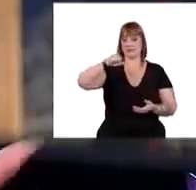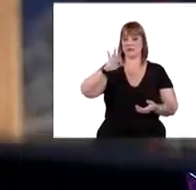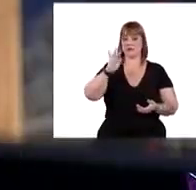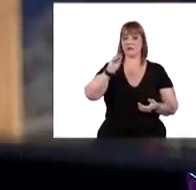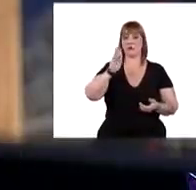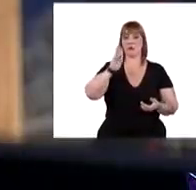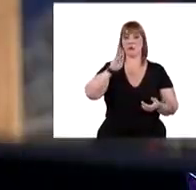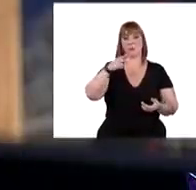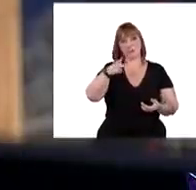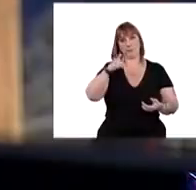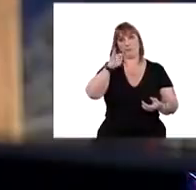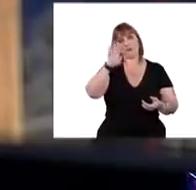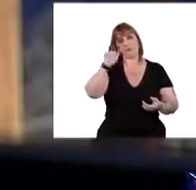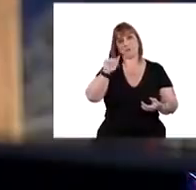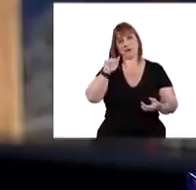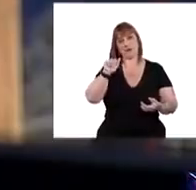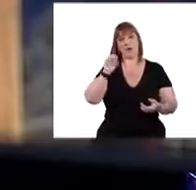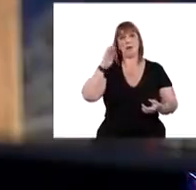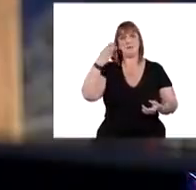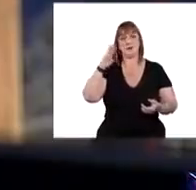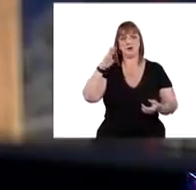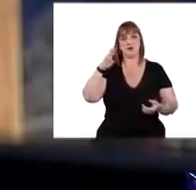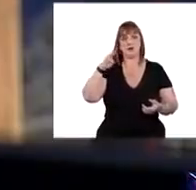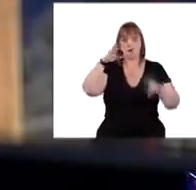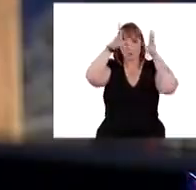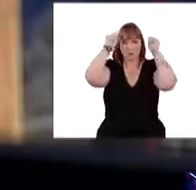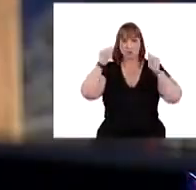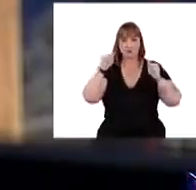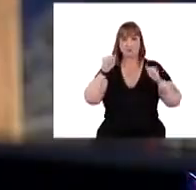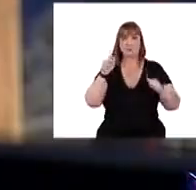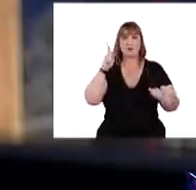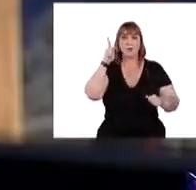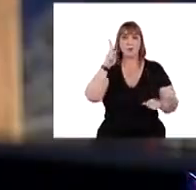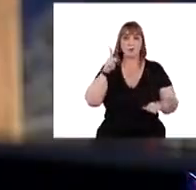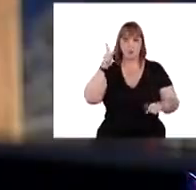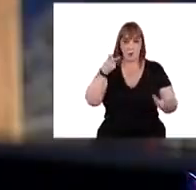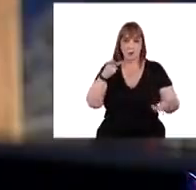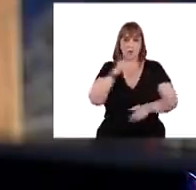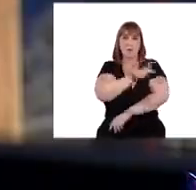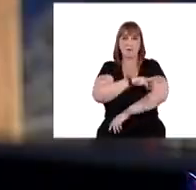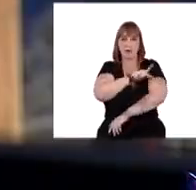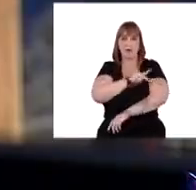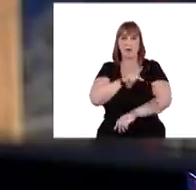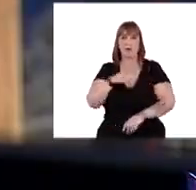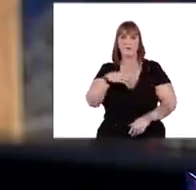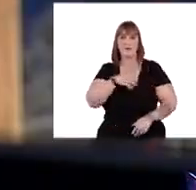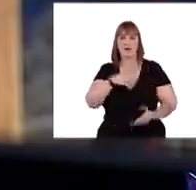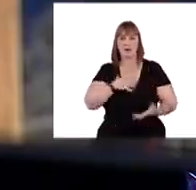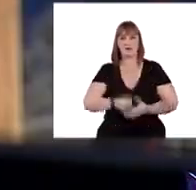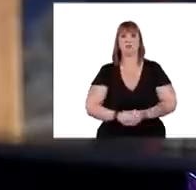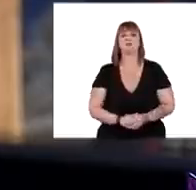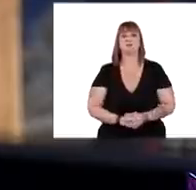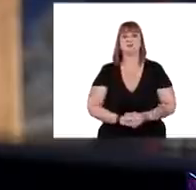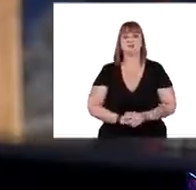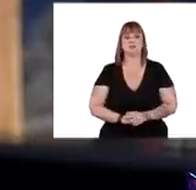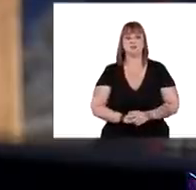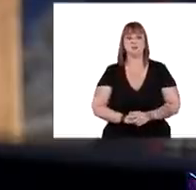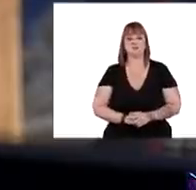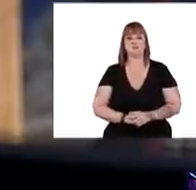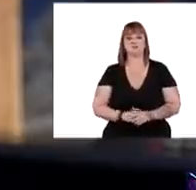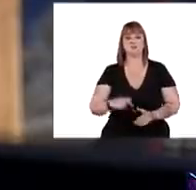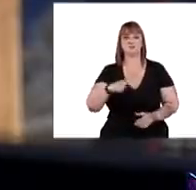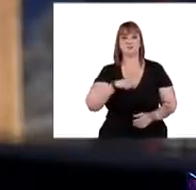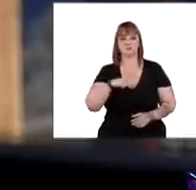aí de expansão agrícola, Maranhão, Tocantins, Piauí, Bahia, são 73 milhões de hectares de terra no Cerrado, né, com